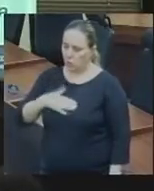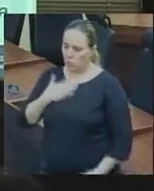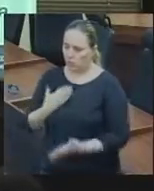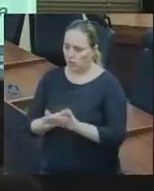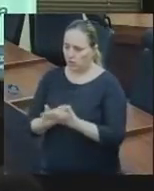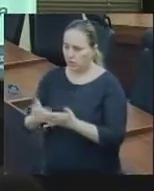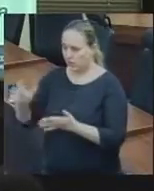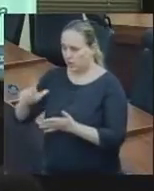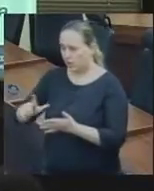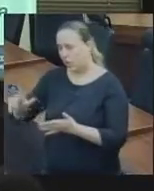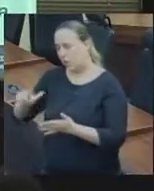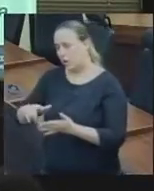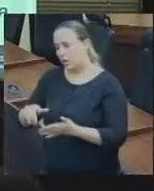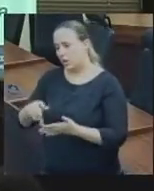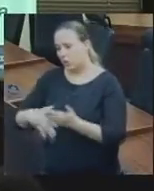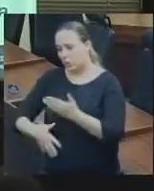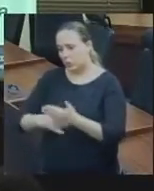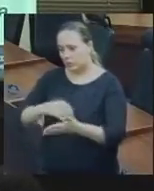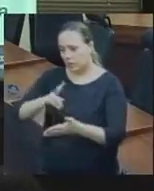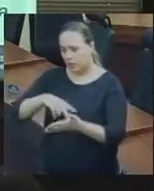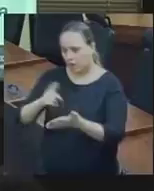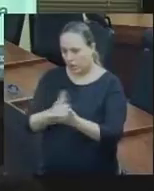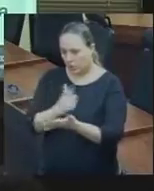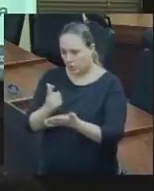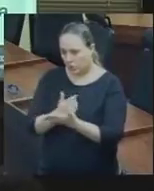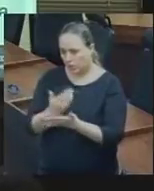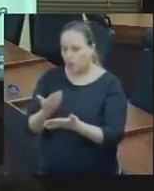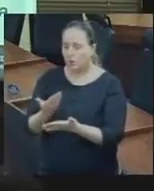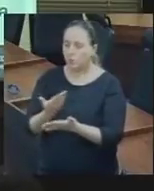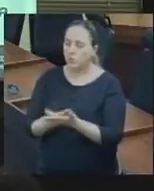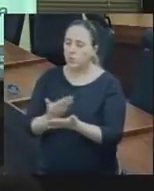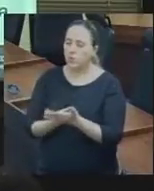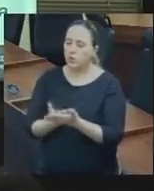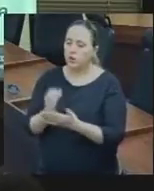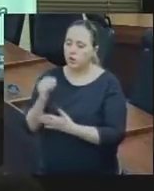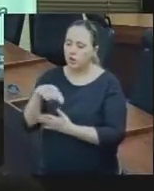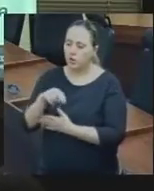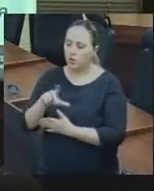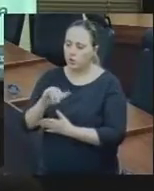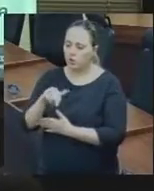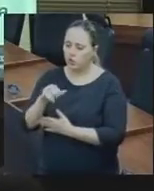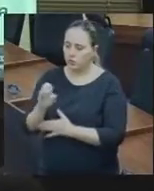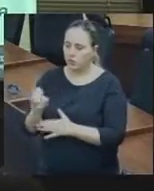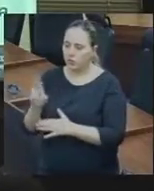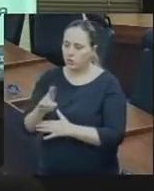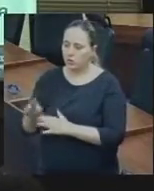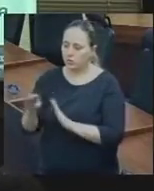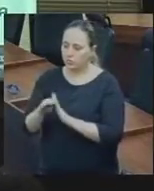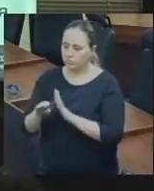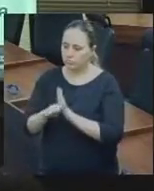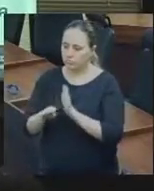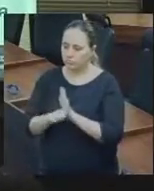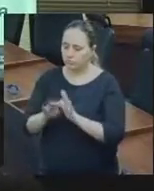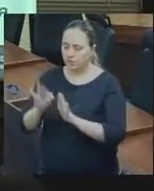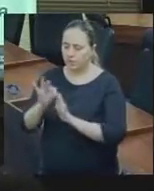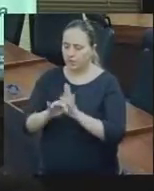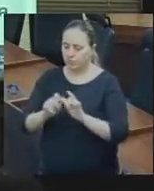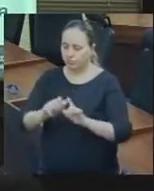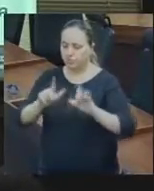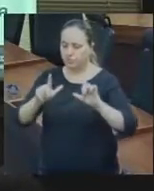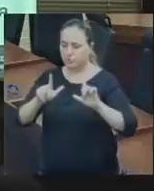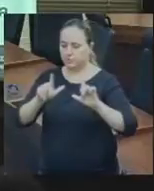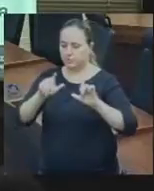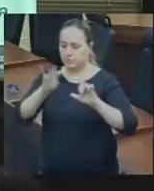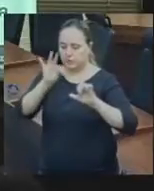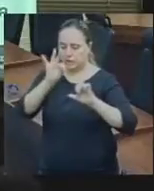a leitura de livros e estudos por meio de aulas online ele utiliza um programa que é realço texto na tela é